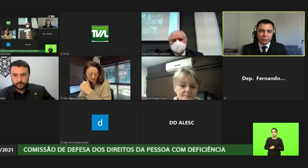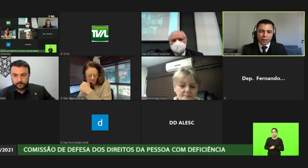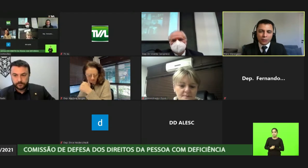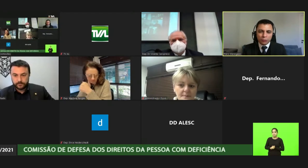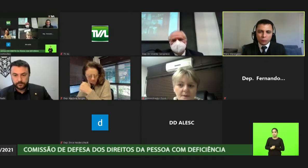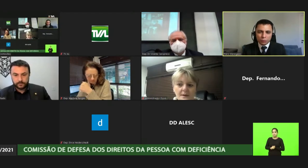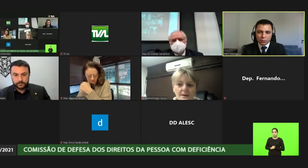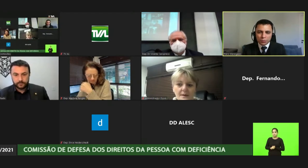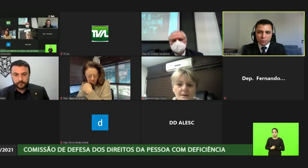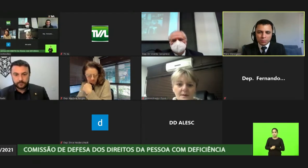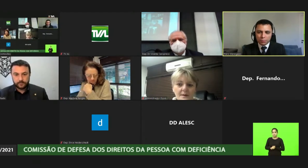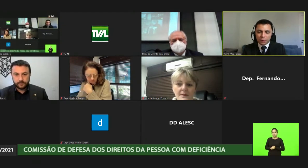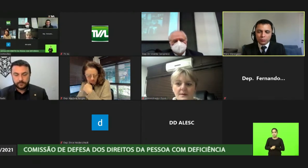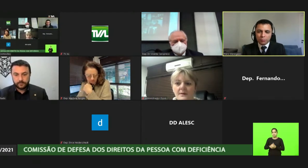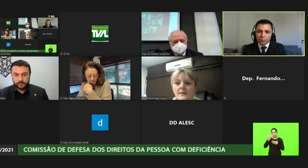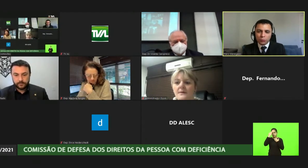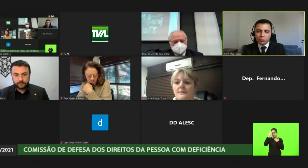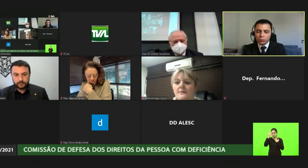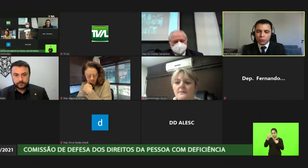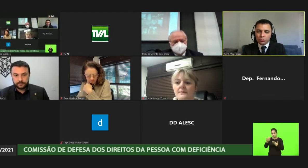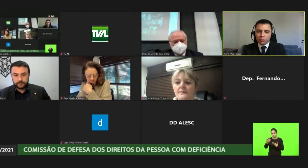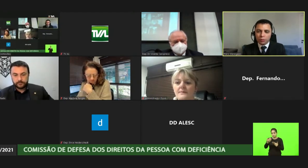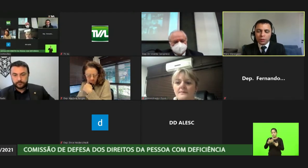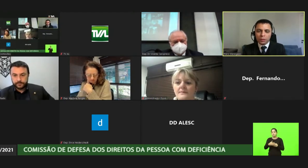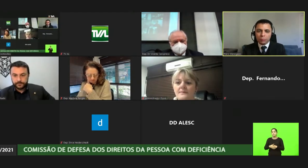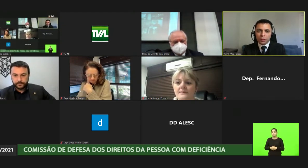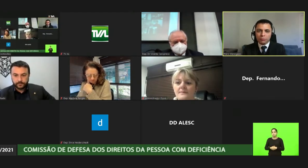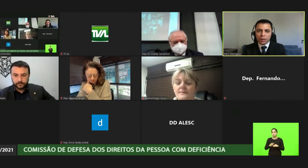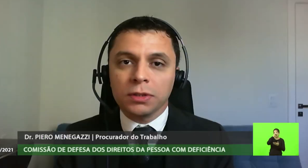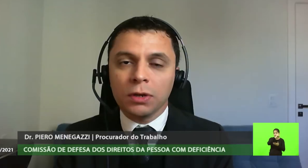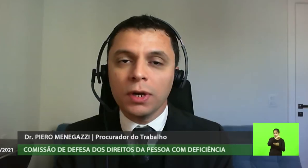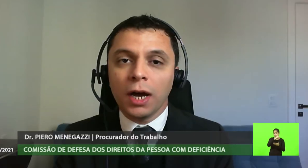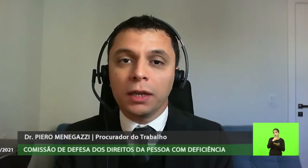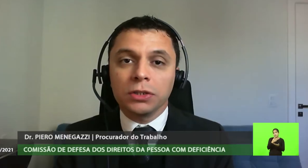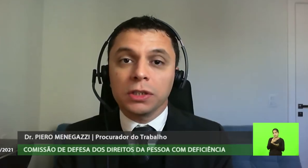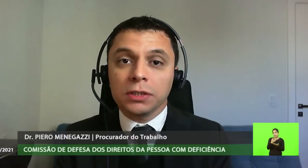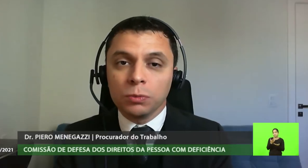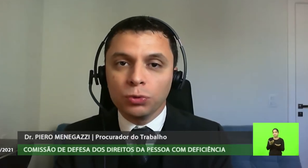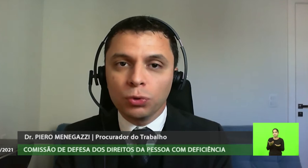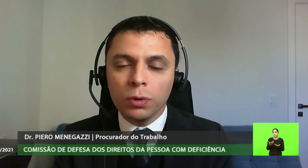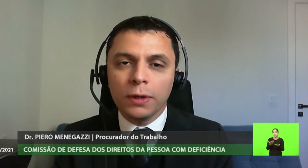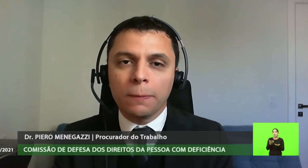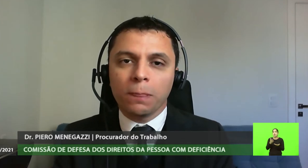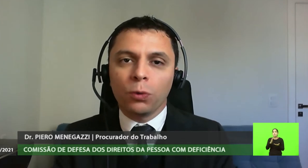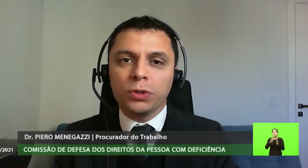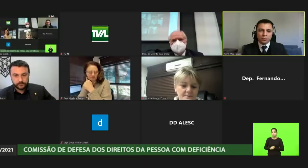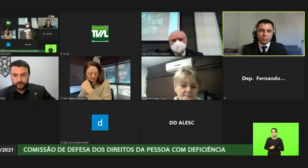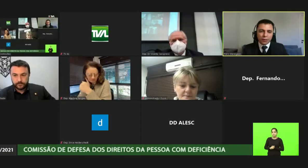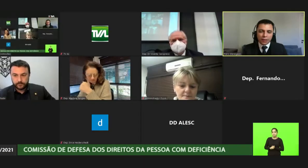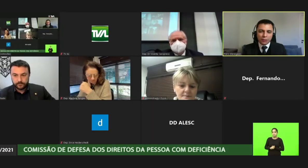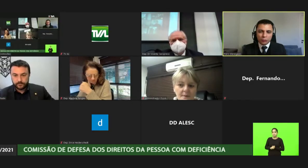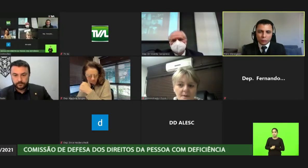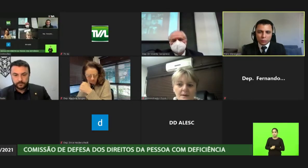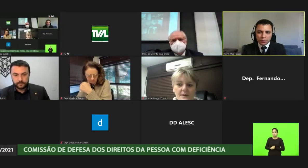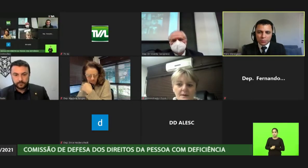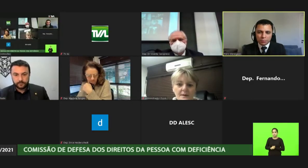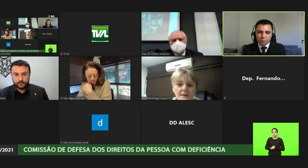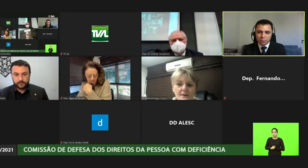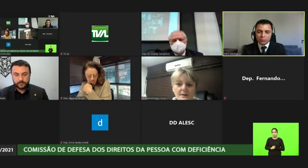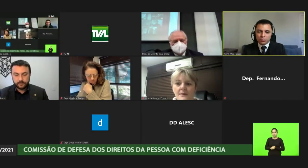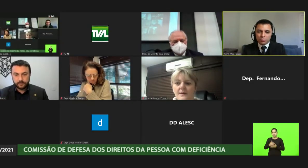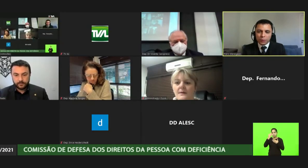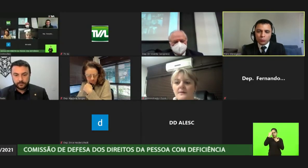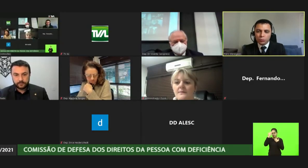A reunião da Comissão de Defesa dos Direitos da Pessoa com Deficiência recebeu o Dr. Piero Menegazzi, coordenador nacional